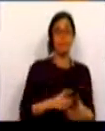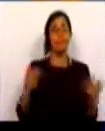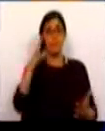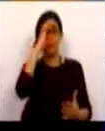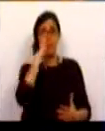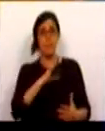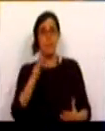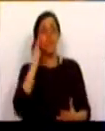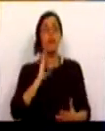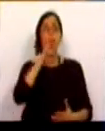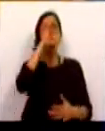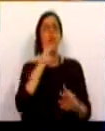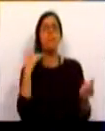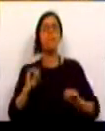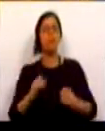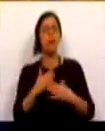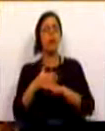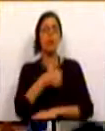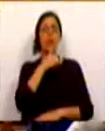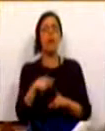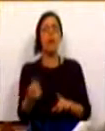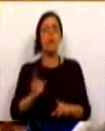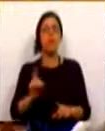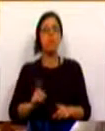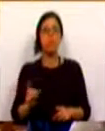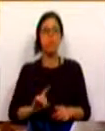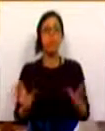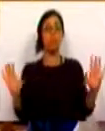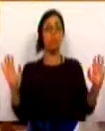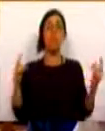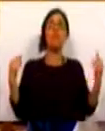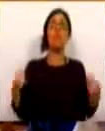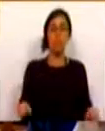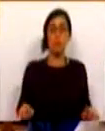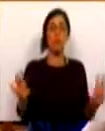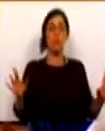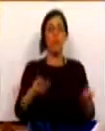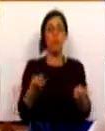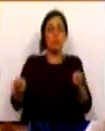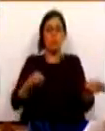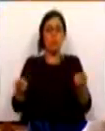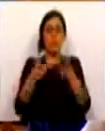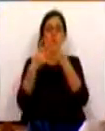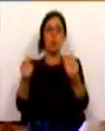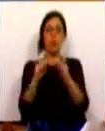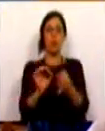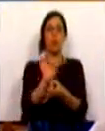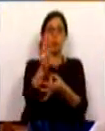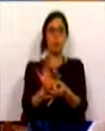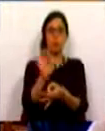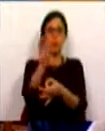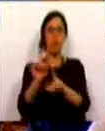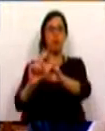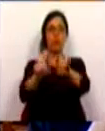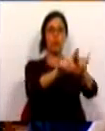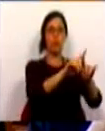sabido que o Governo não pode intervir nas decisões destas instituições, podendo apenas ser um facilitador de soluções para as